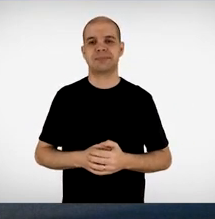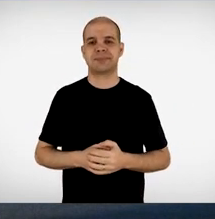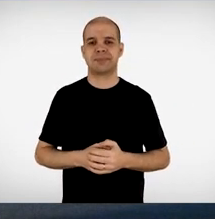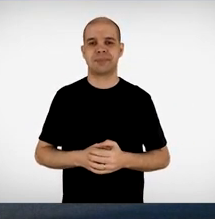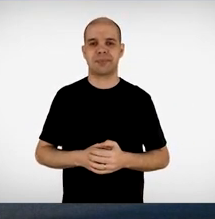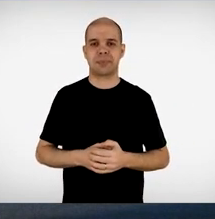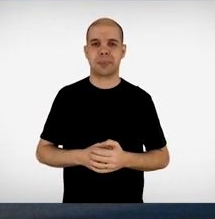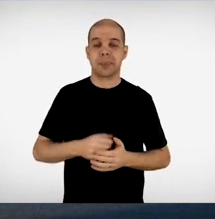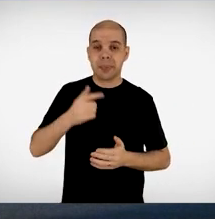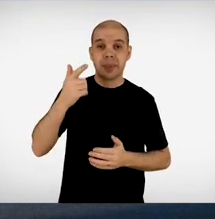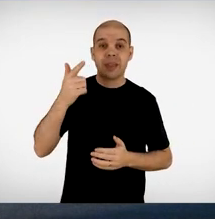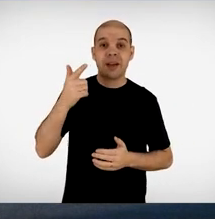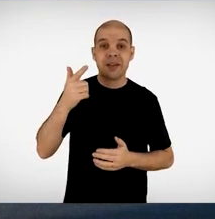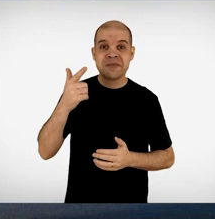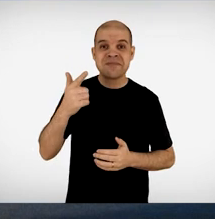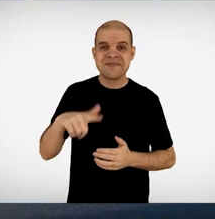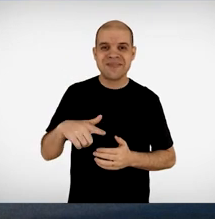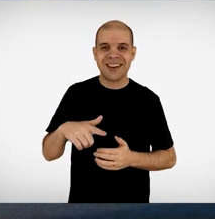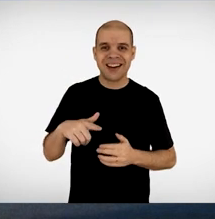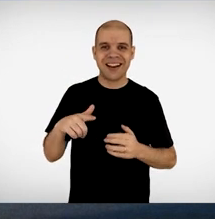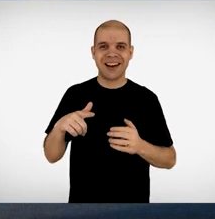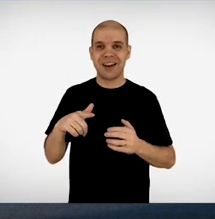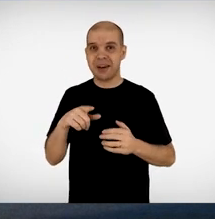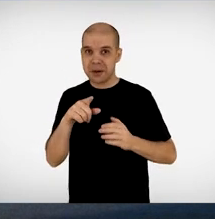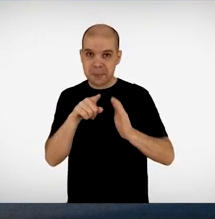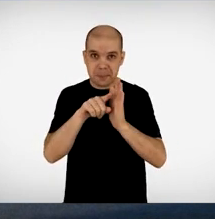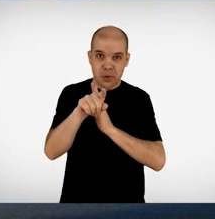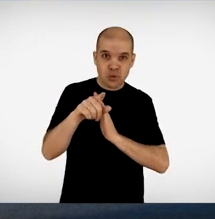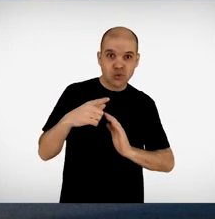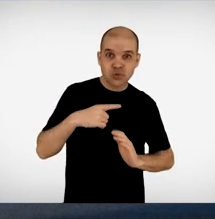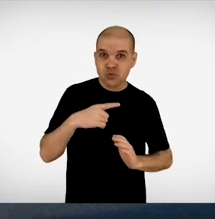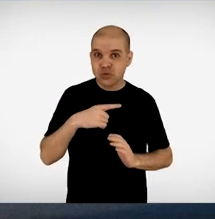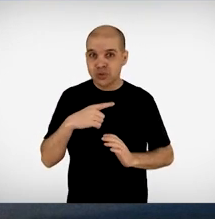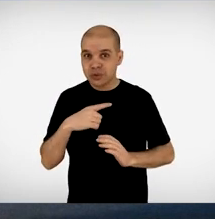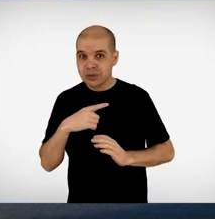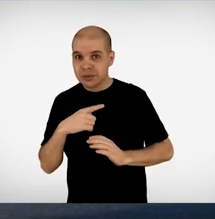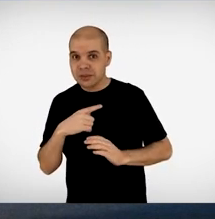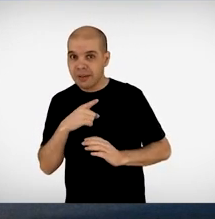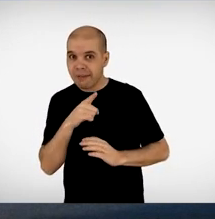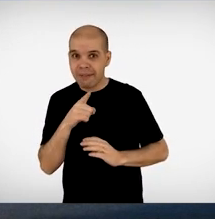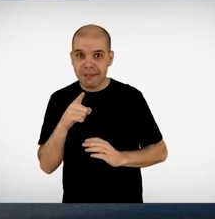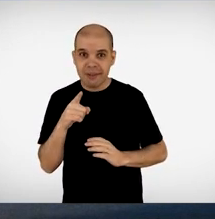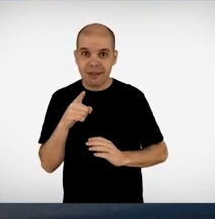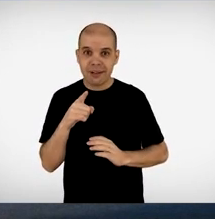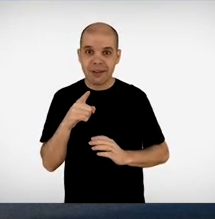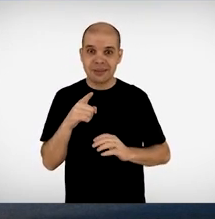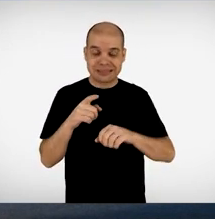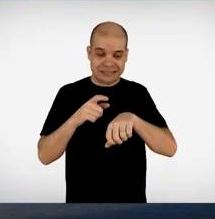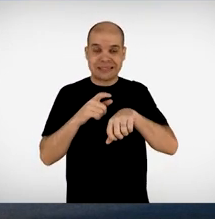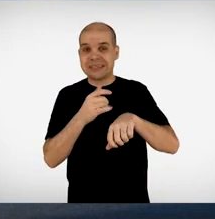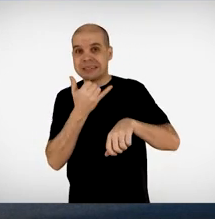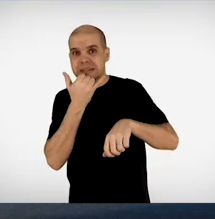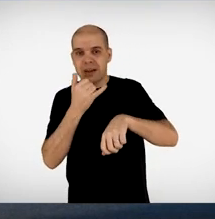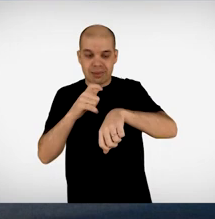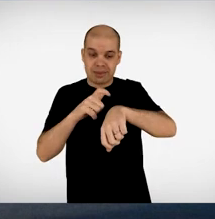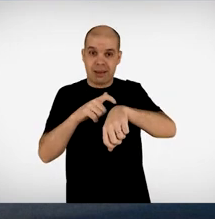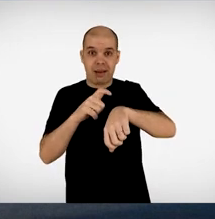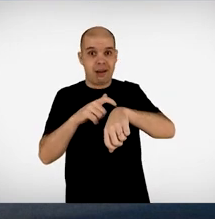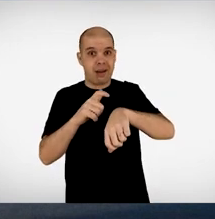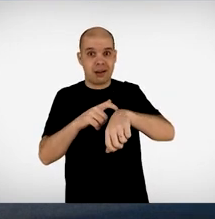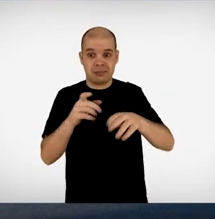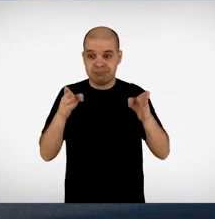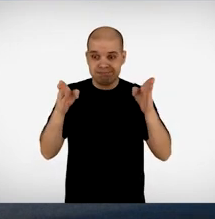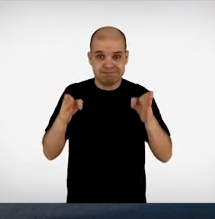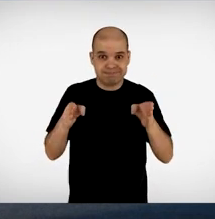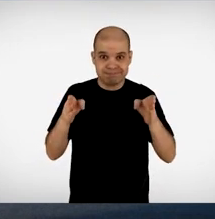aparece depois. Tem mais uma... Acho que essa vai ser nossa última. Tem mais duas, tá? Porque a gente